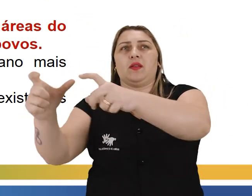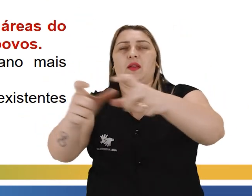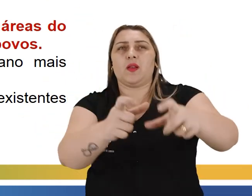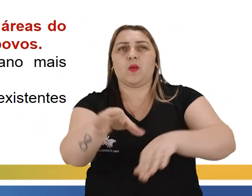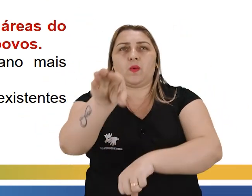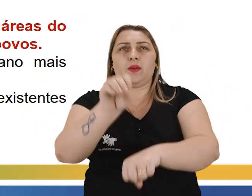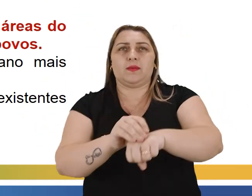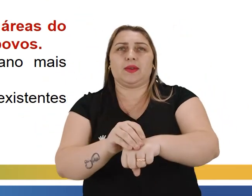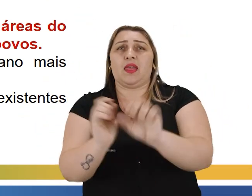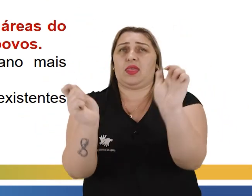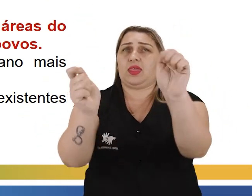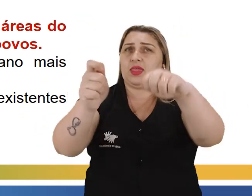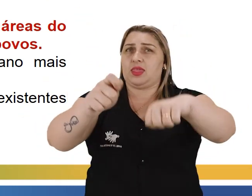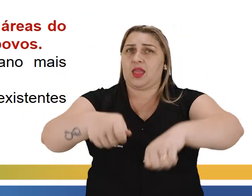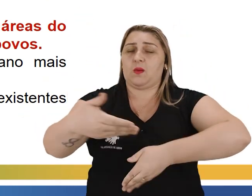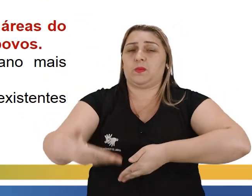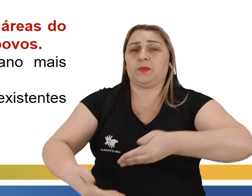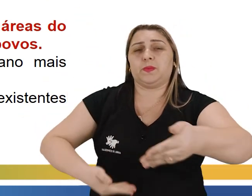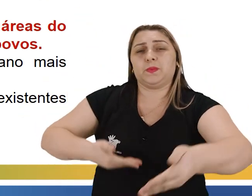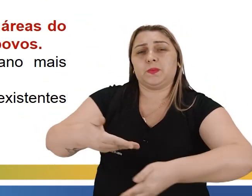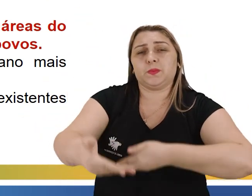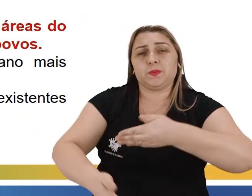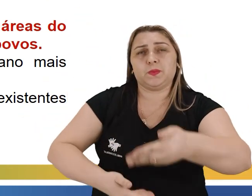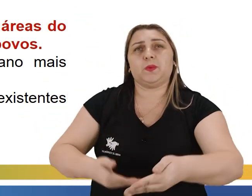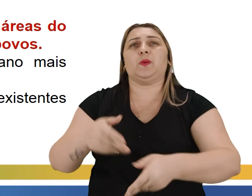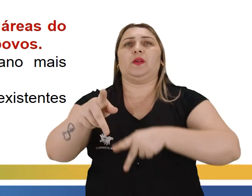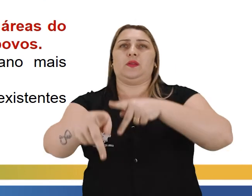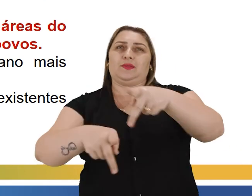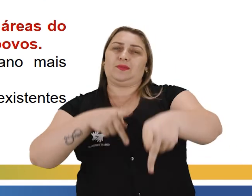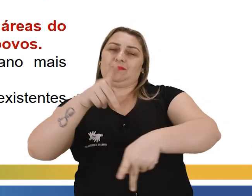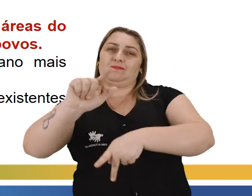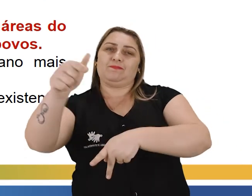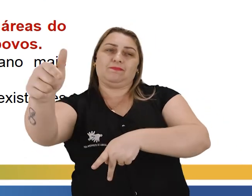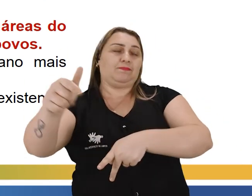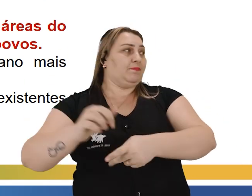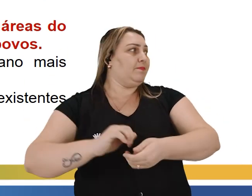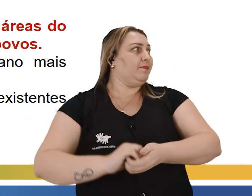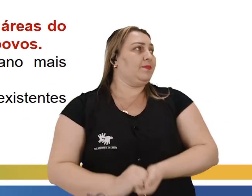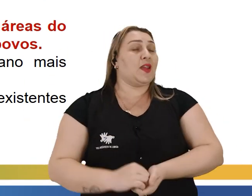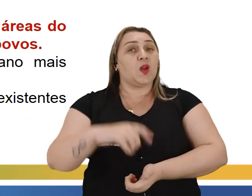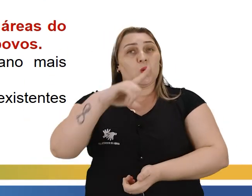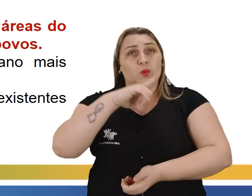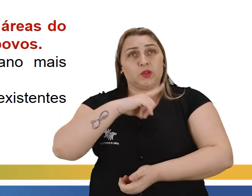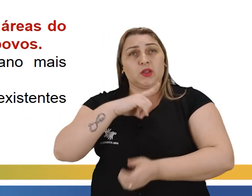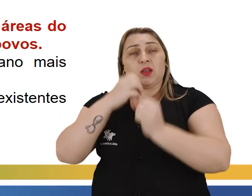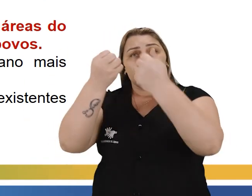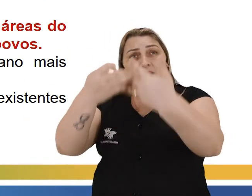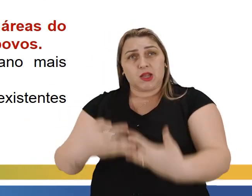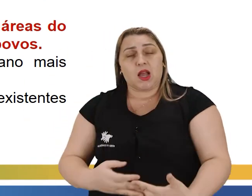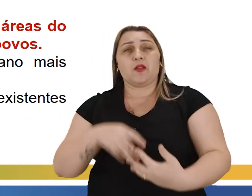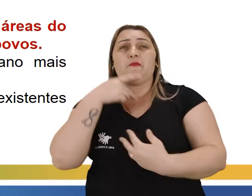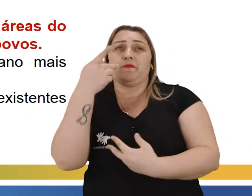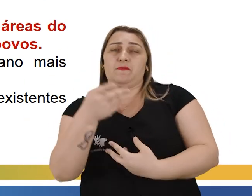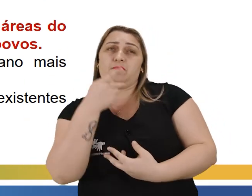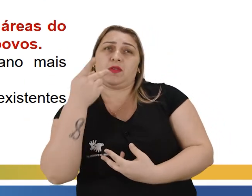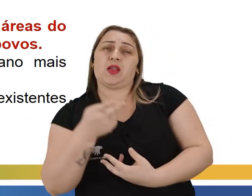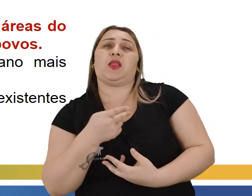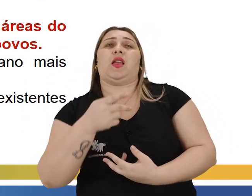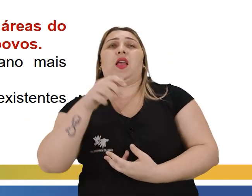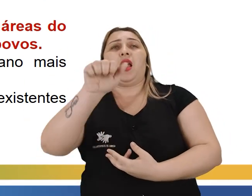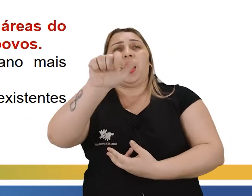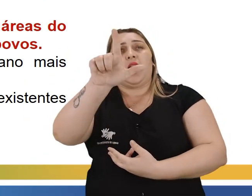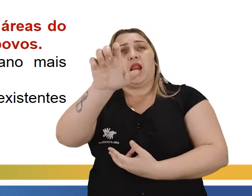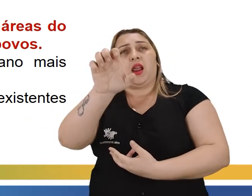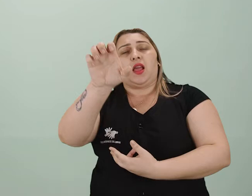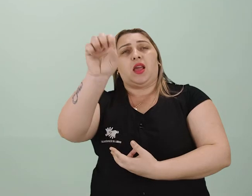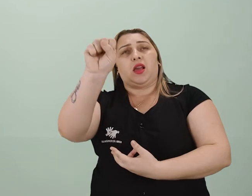do conhecimento e permitiu sua transmissão a outros povos. Eu tinha comentado sobre isso quando eu falei de Alexandre o